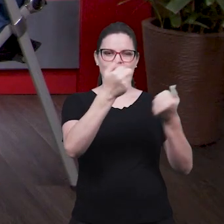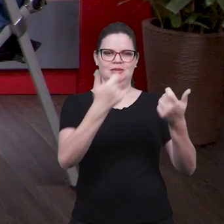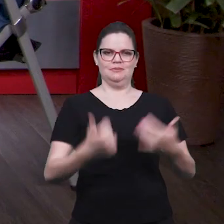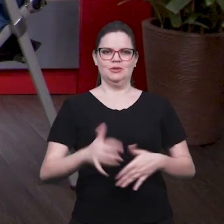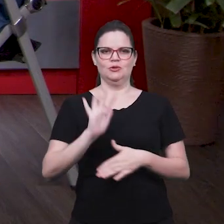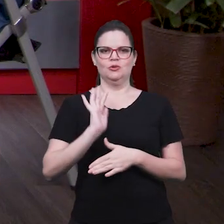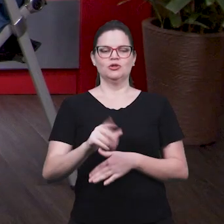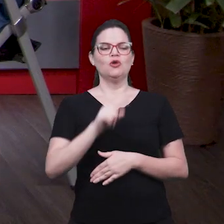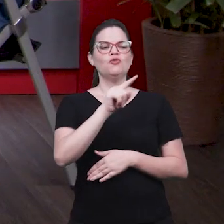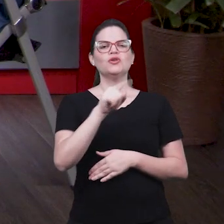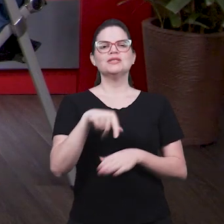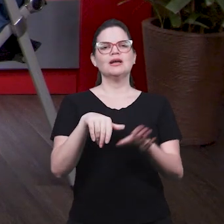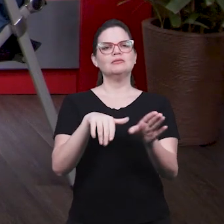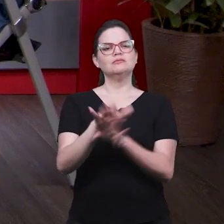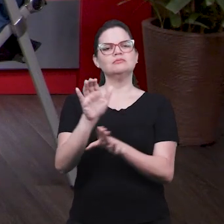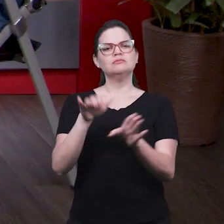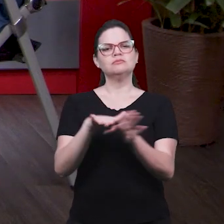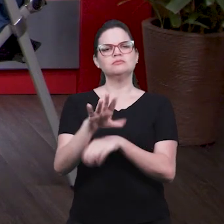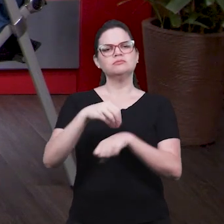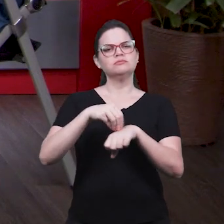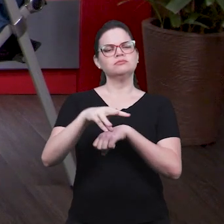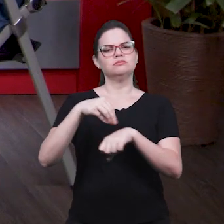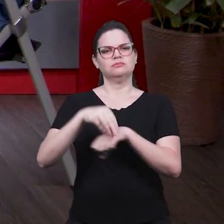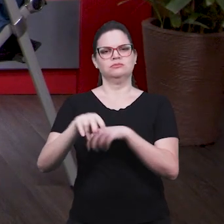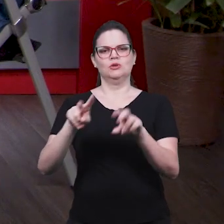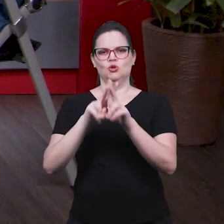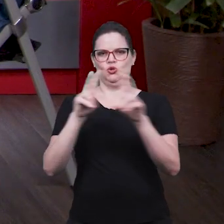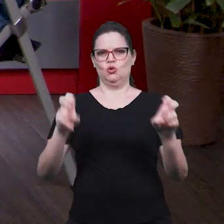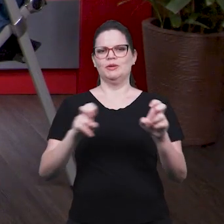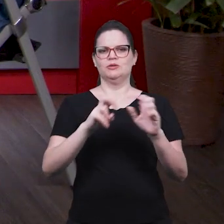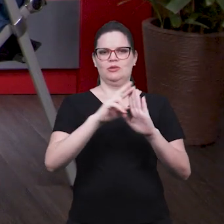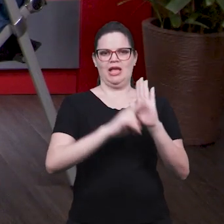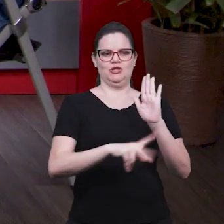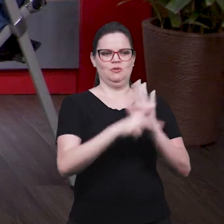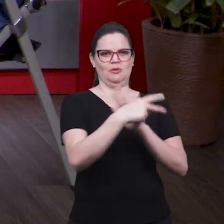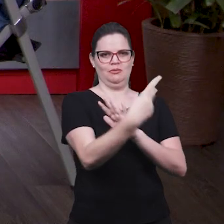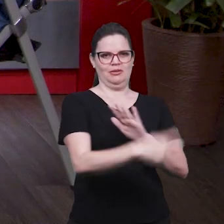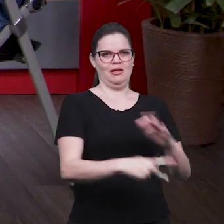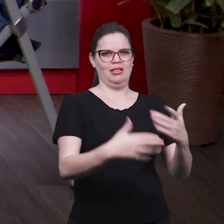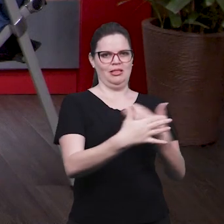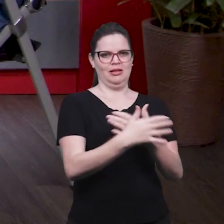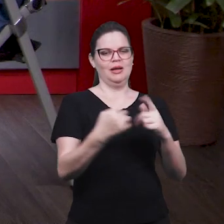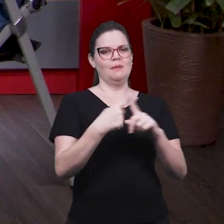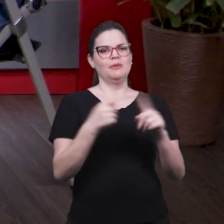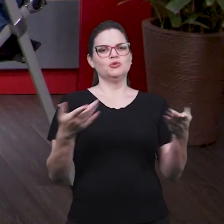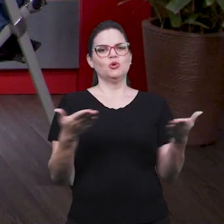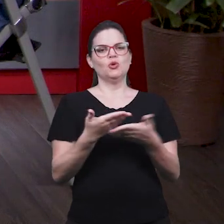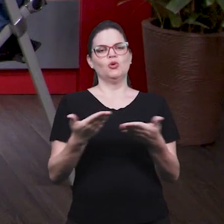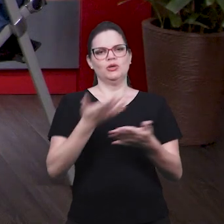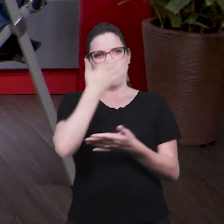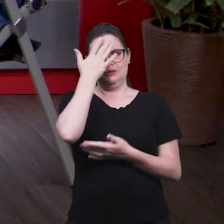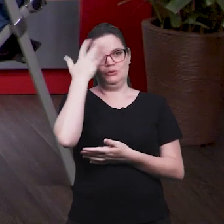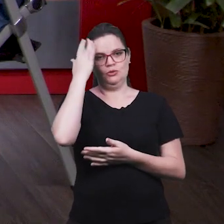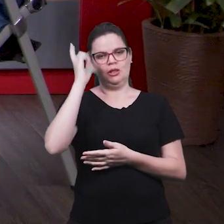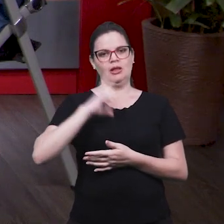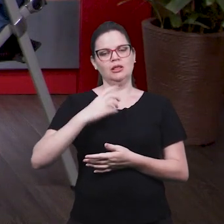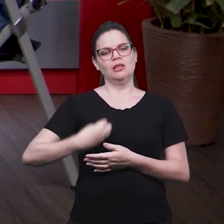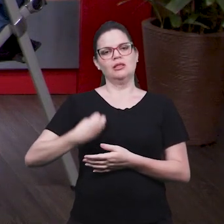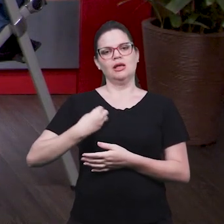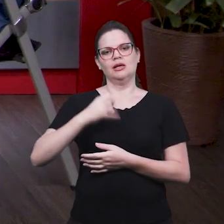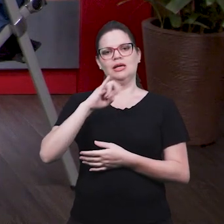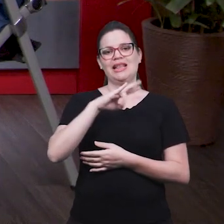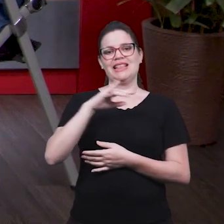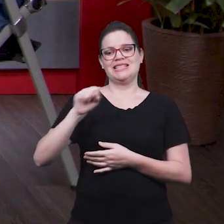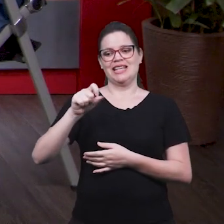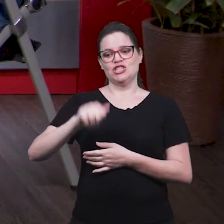da senhora, o que a senhora orienta hoje? A gente falou um pouco sobre o regime próprio da Previdência, mas para aqueles hoje que estão no regime